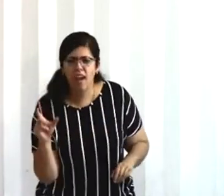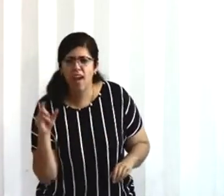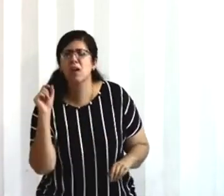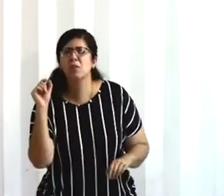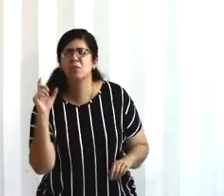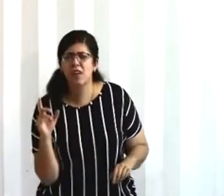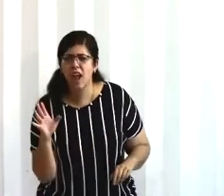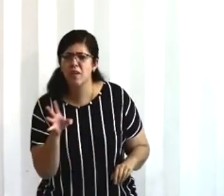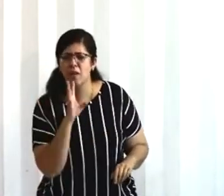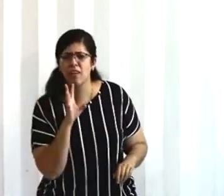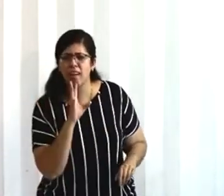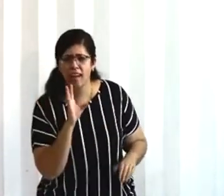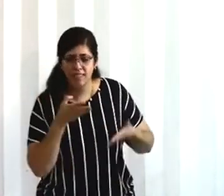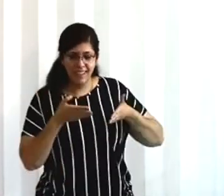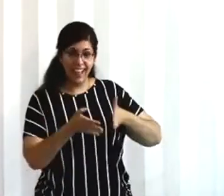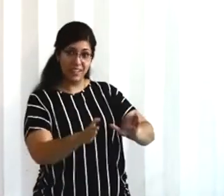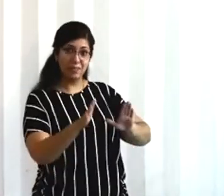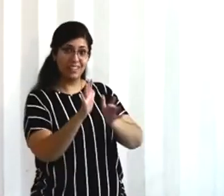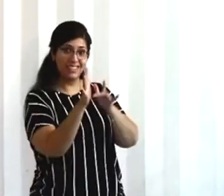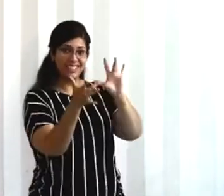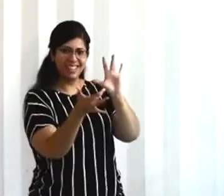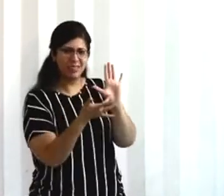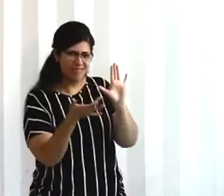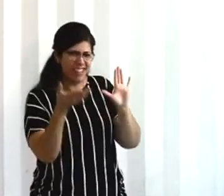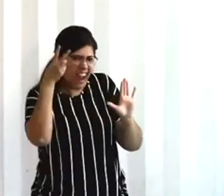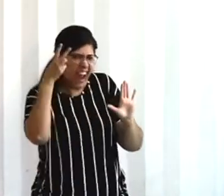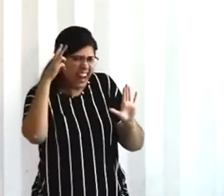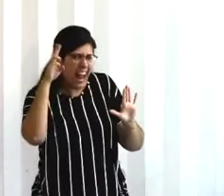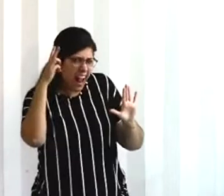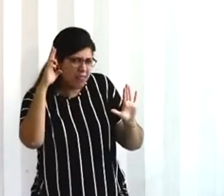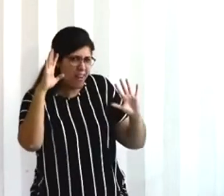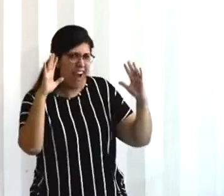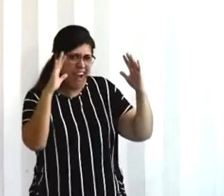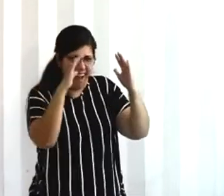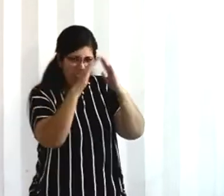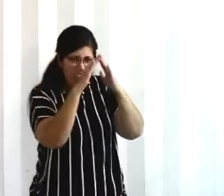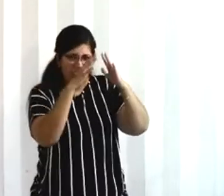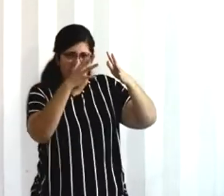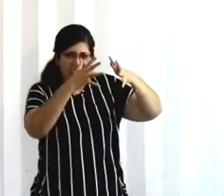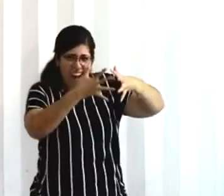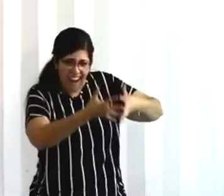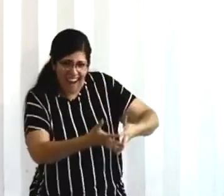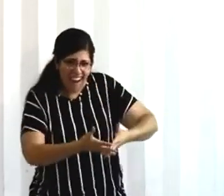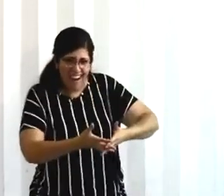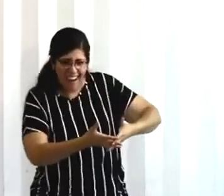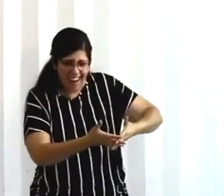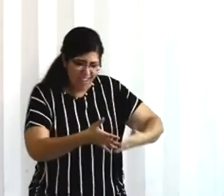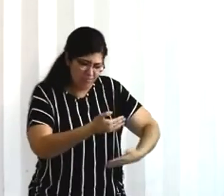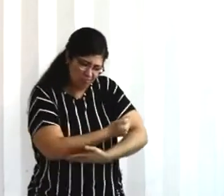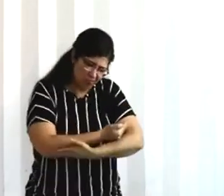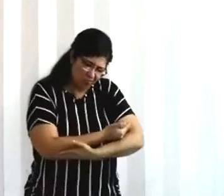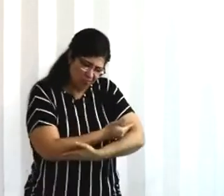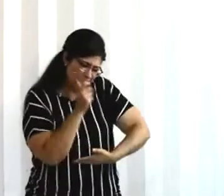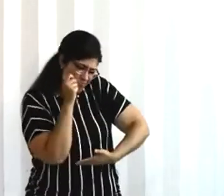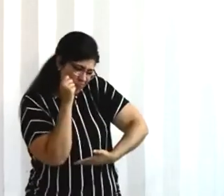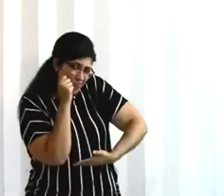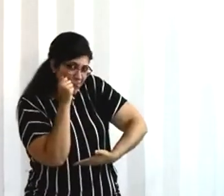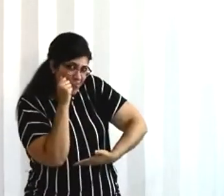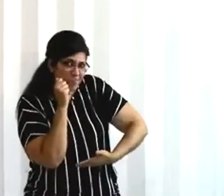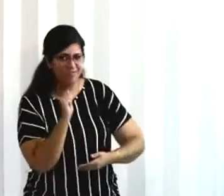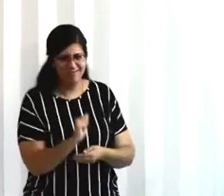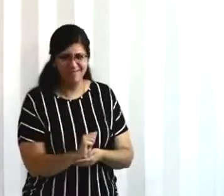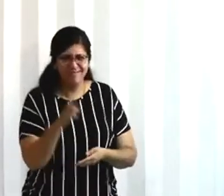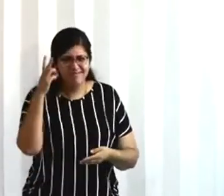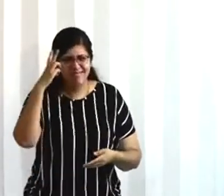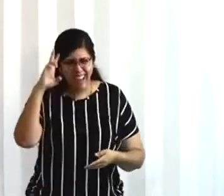Jesus. Tentam lembrar daquela cena que seus pais já te ensinaram, os professores da escola dominical, aquela